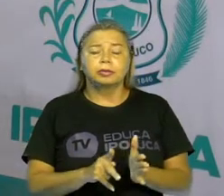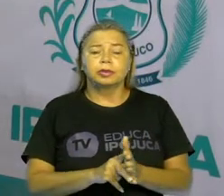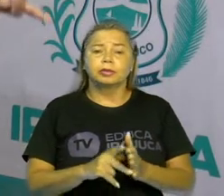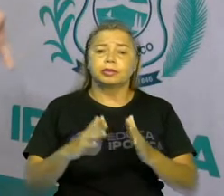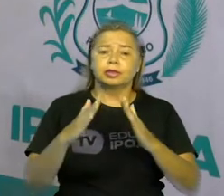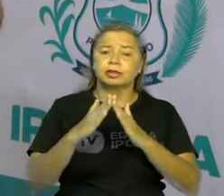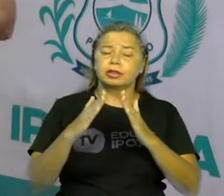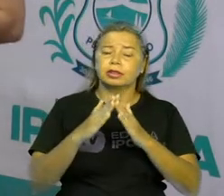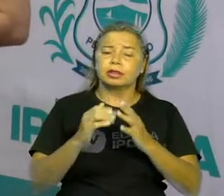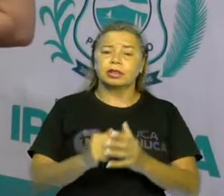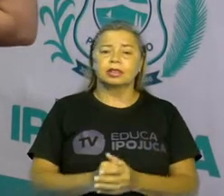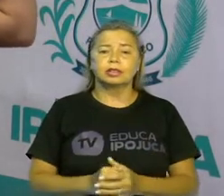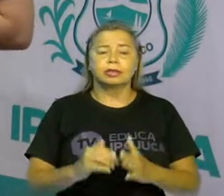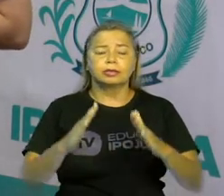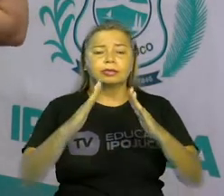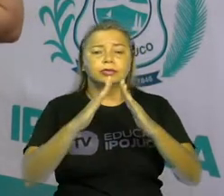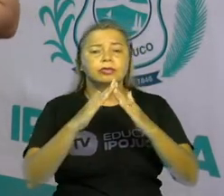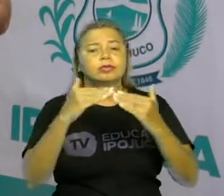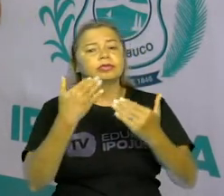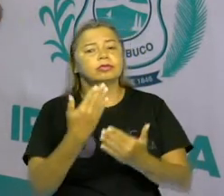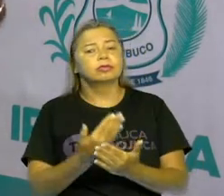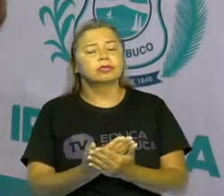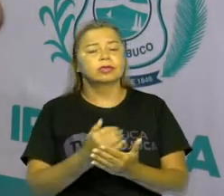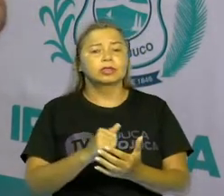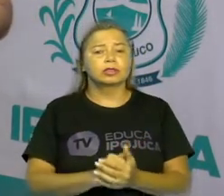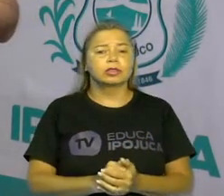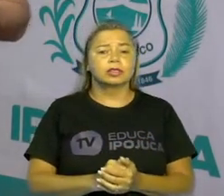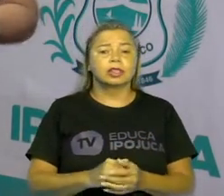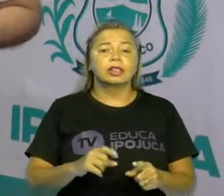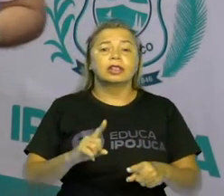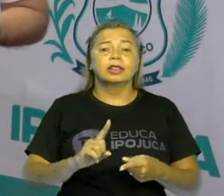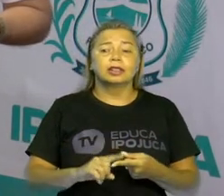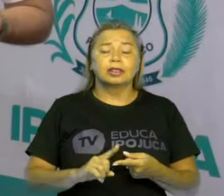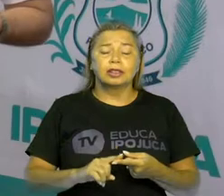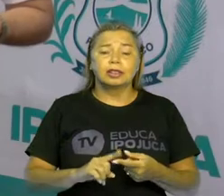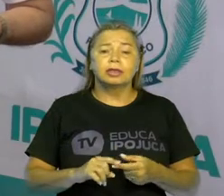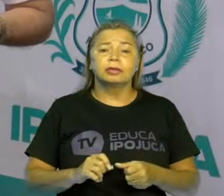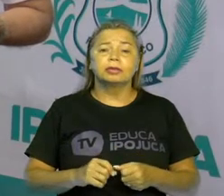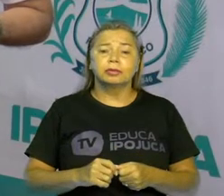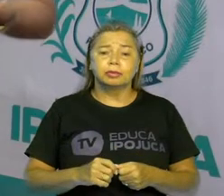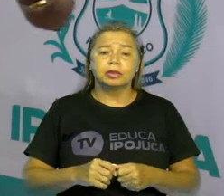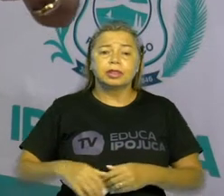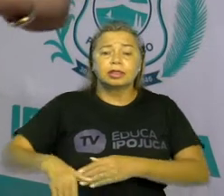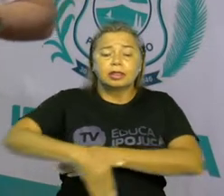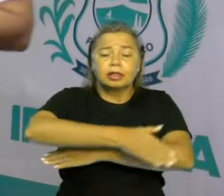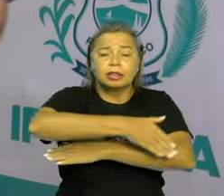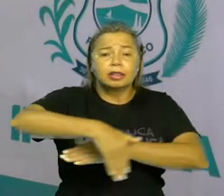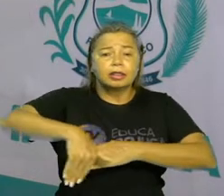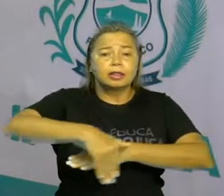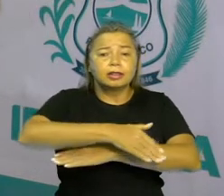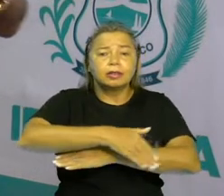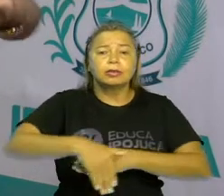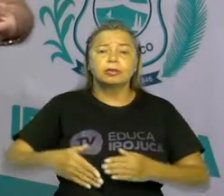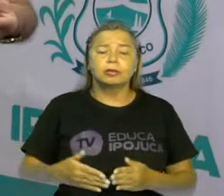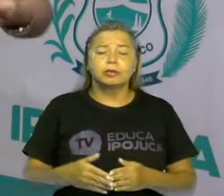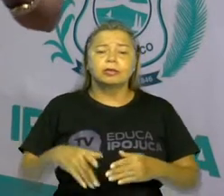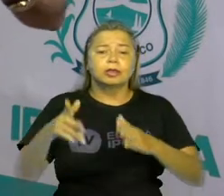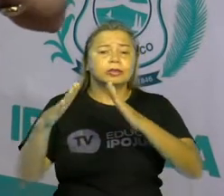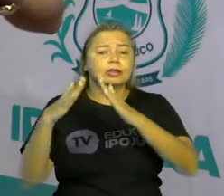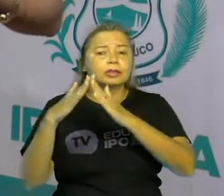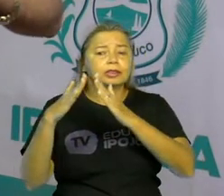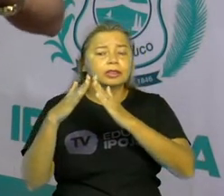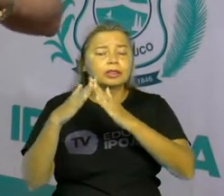escola onde você estuda, ou até mesmo a rua onde vocês moram. Então, todos esses